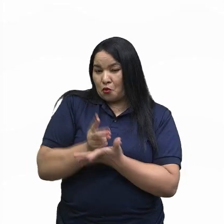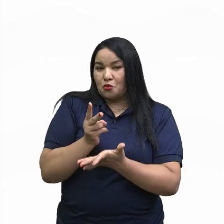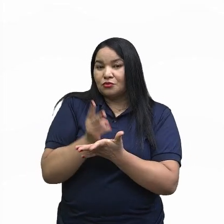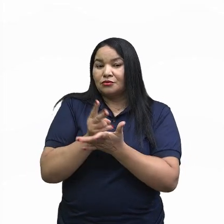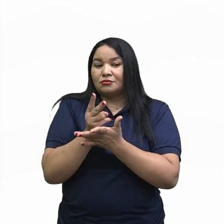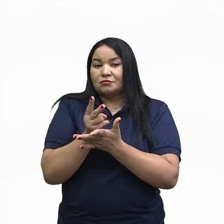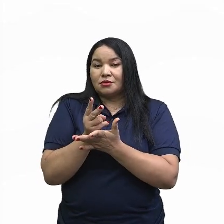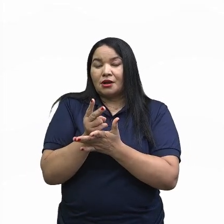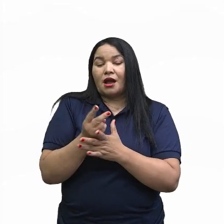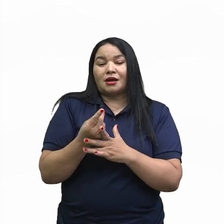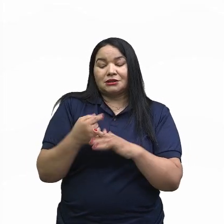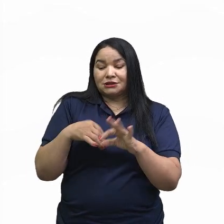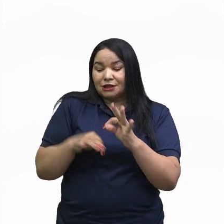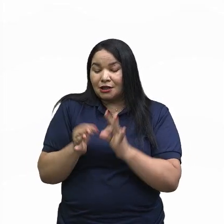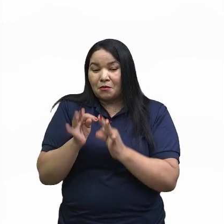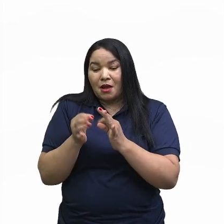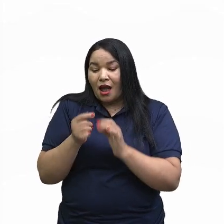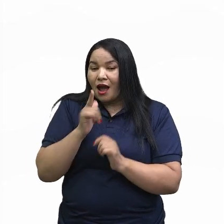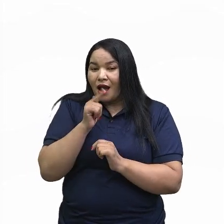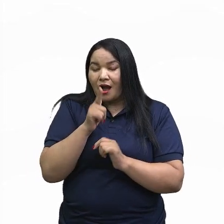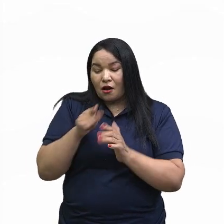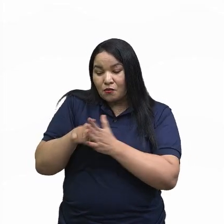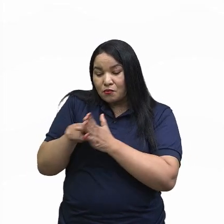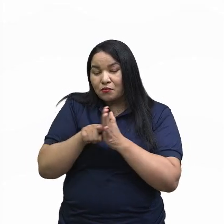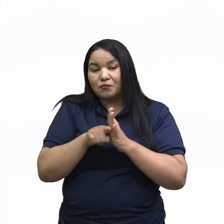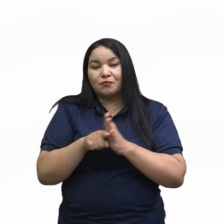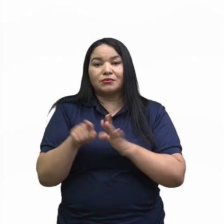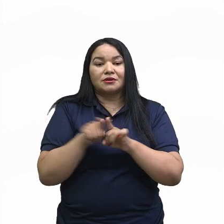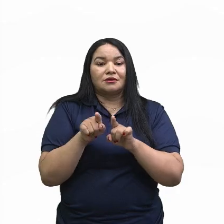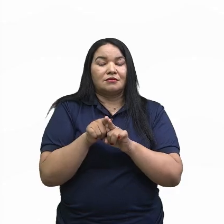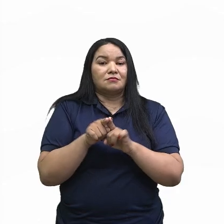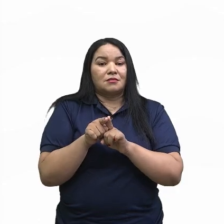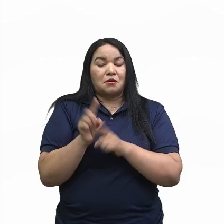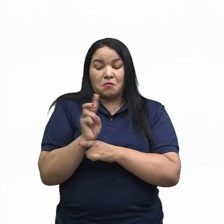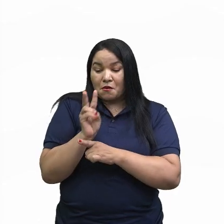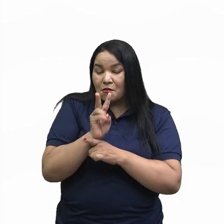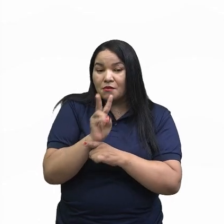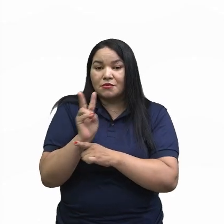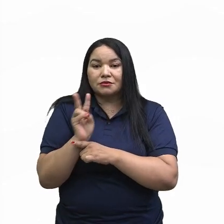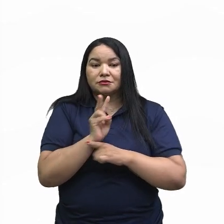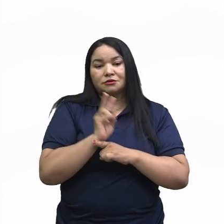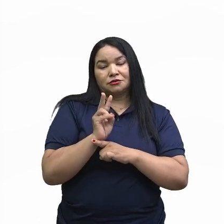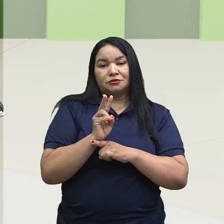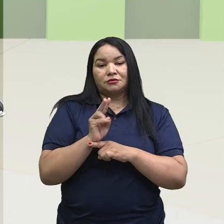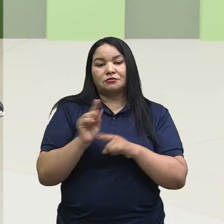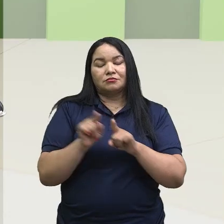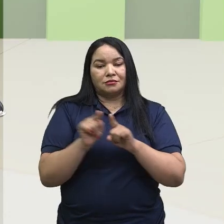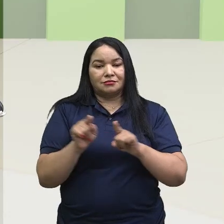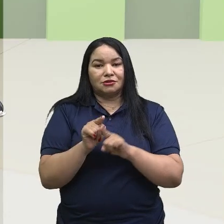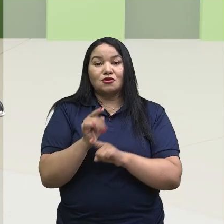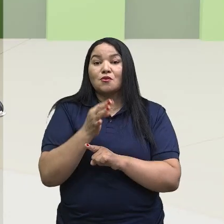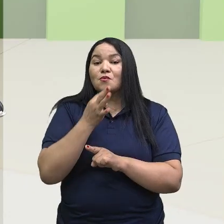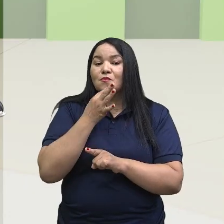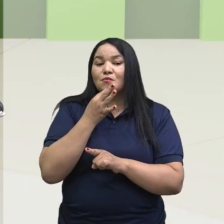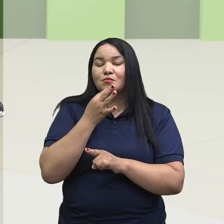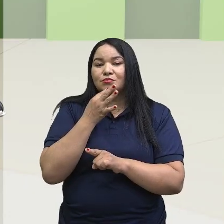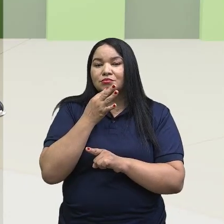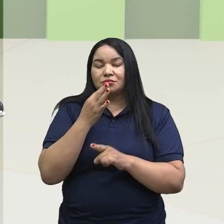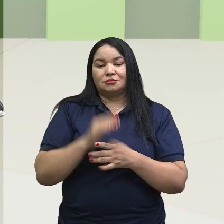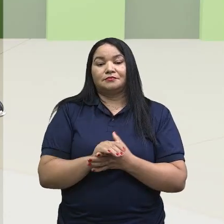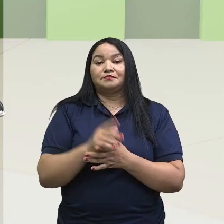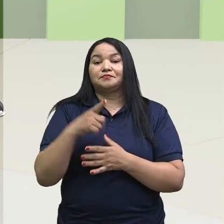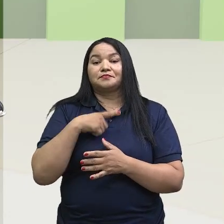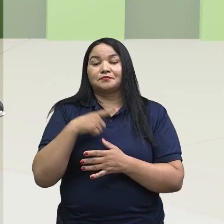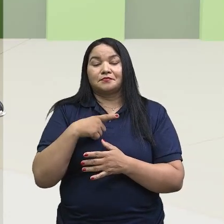tratamento da água radioativa. Mas preste atenção, eu conheço pessoas que os seus